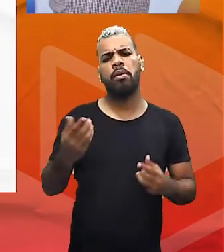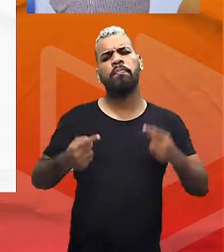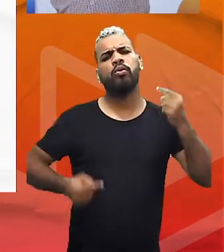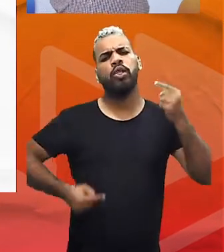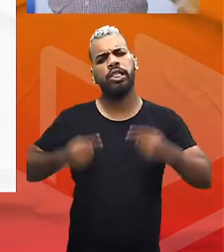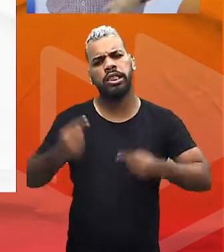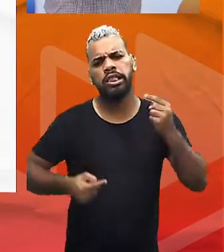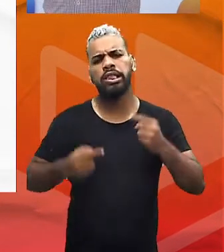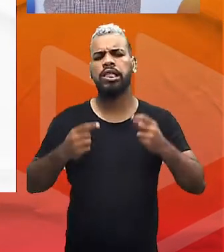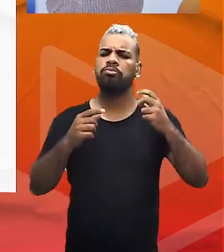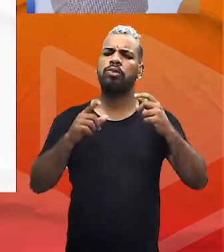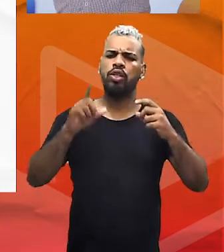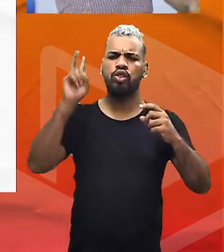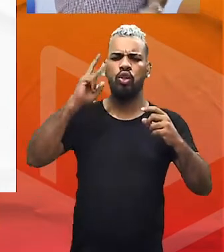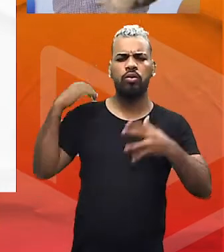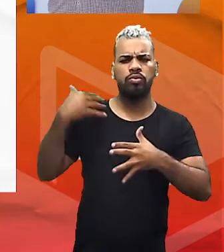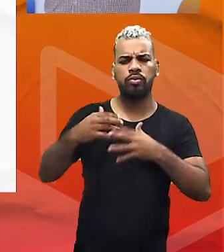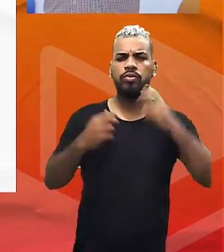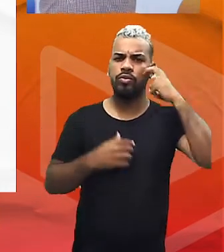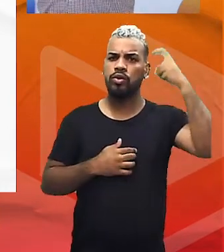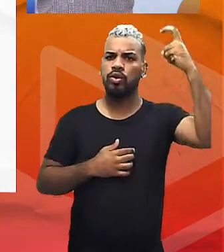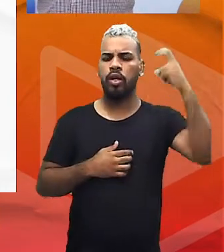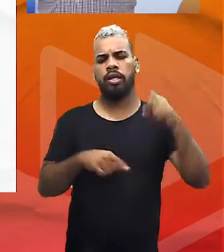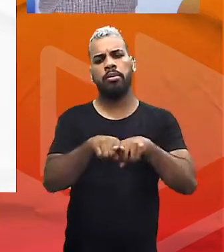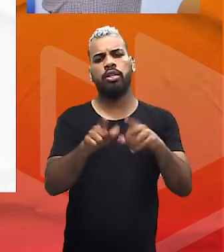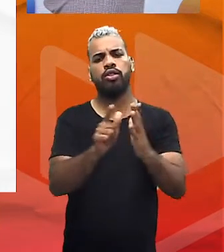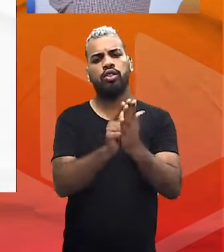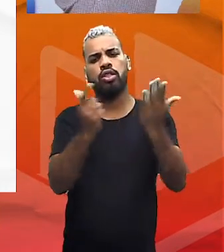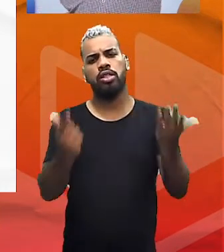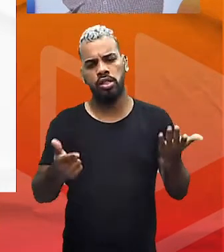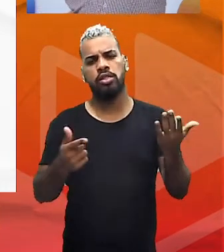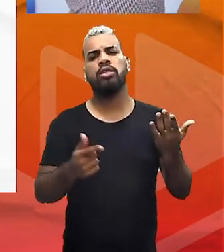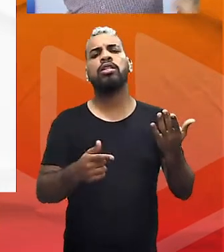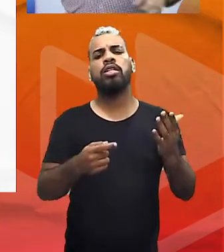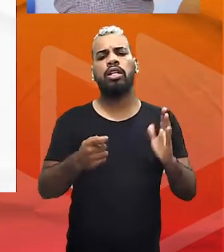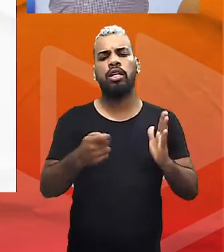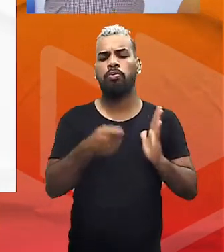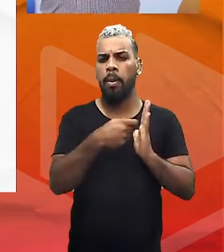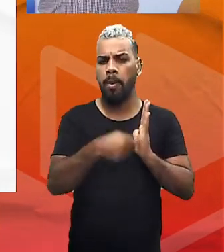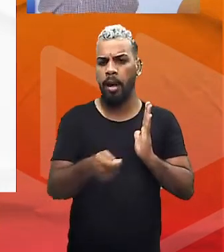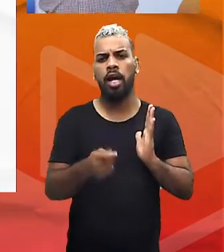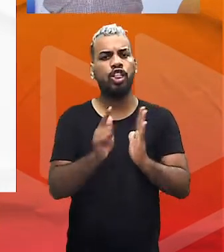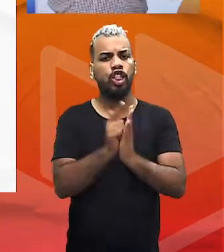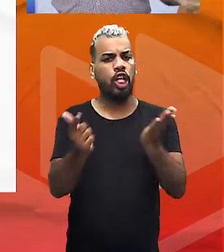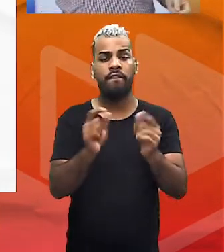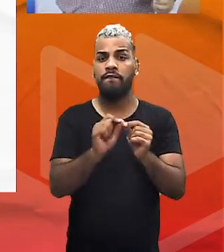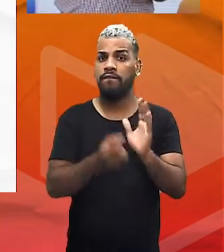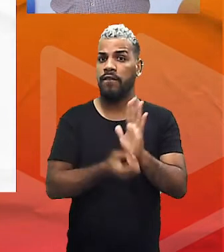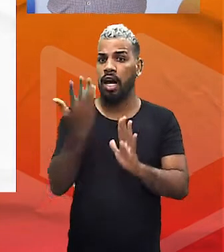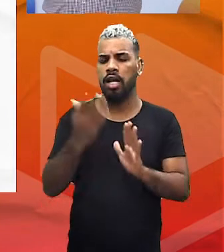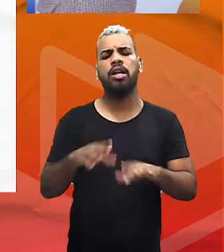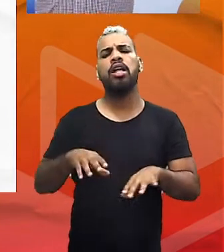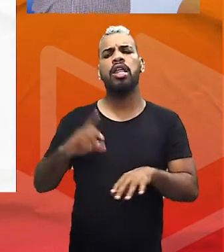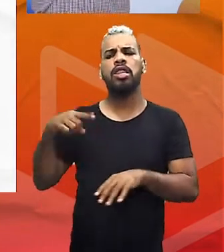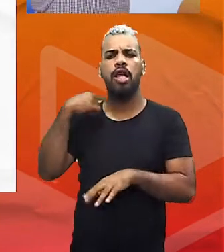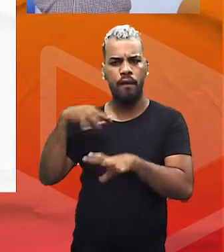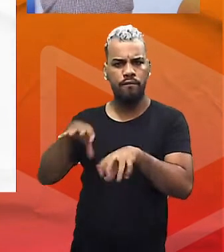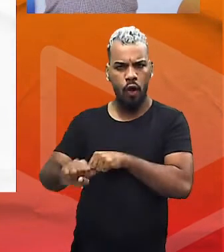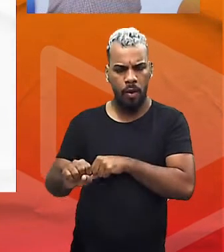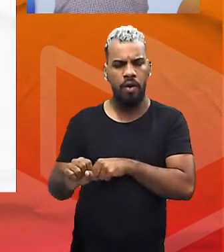Política, intelectual, jornalista, foi jornalista, escreveu para vários jornais, formado em Direito,